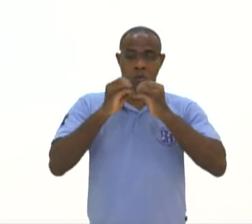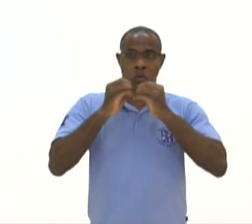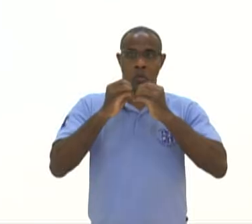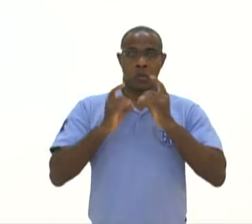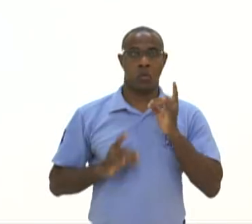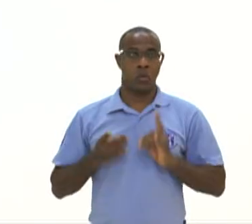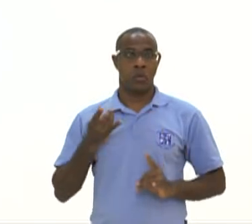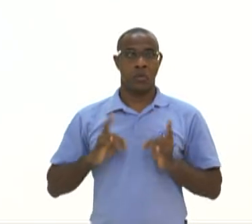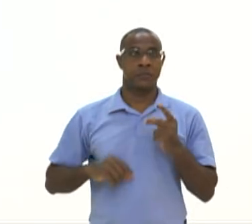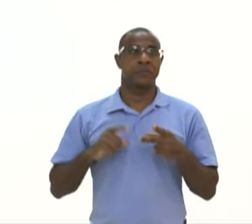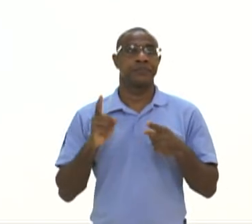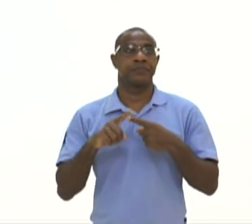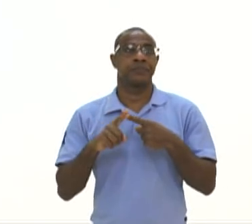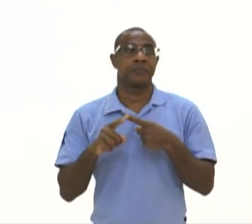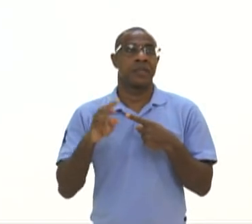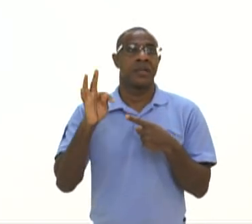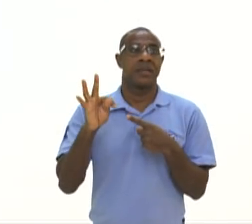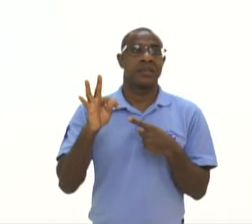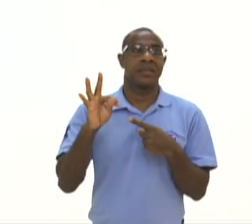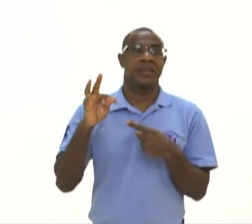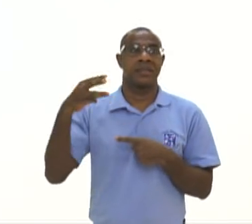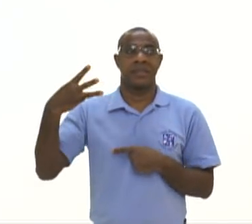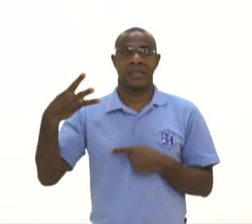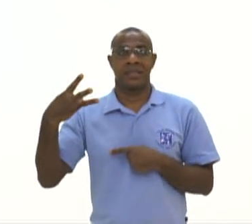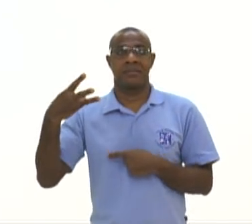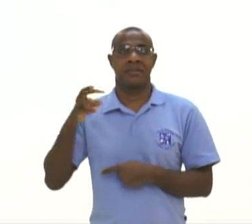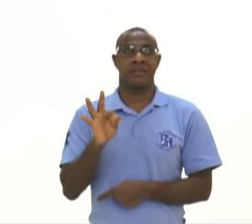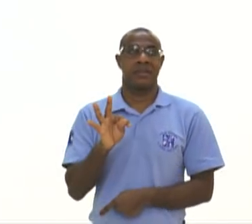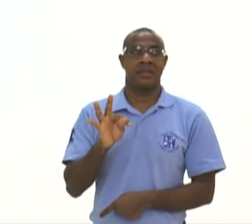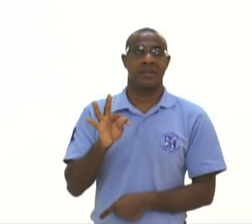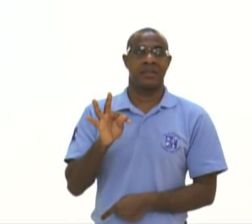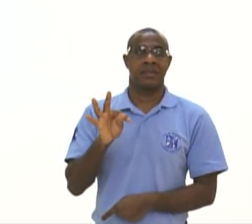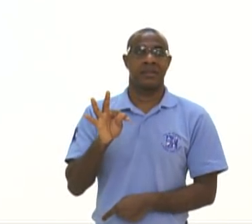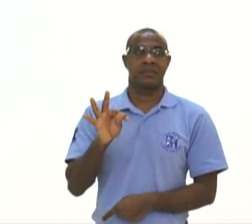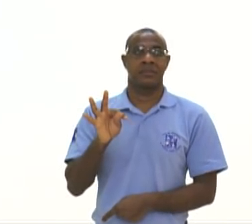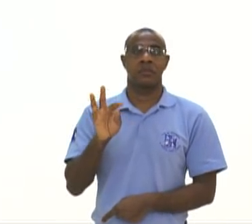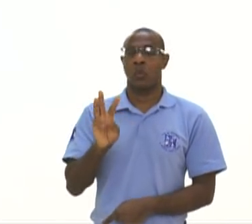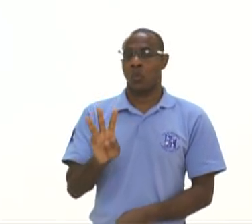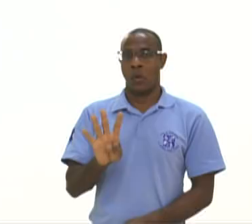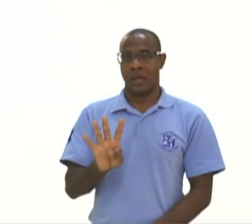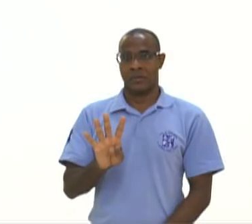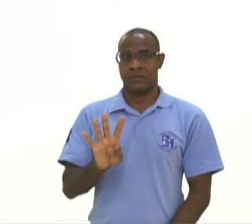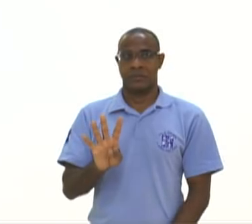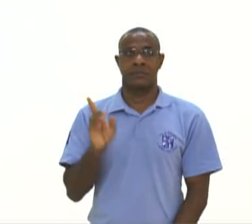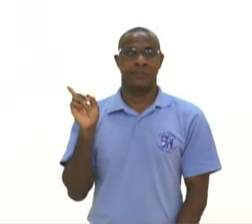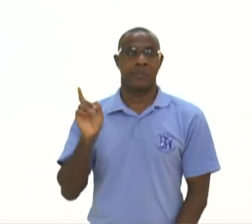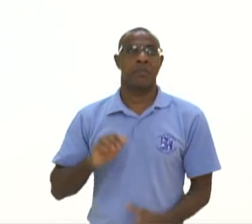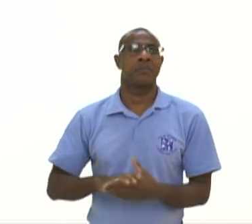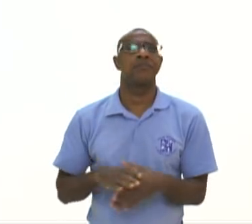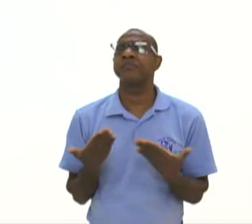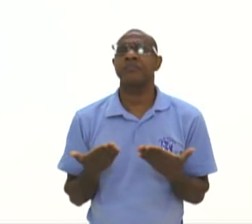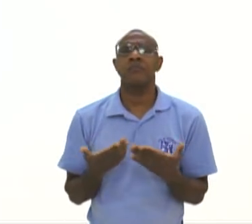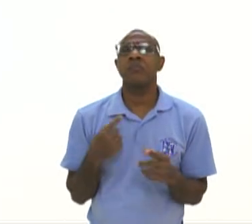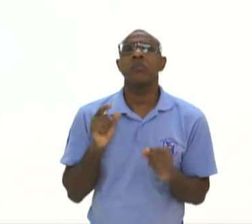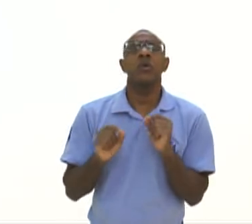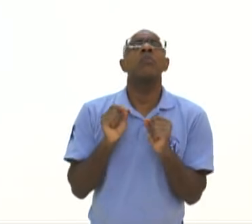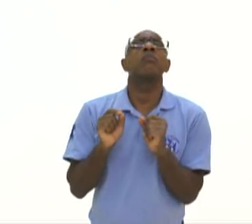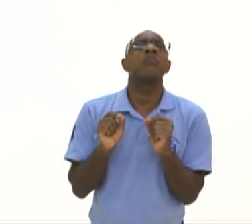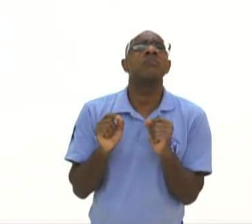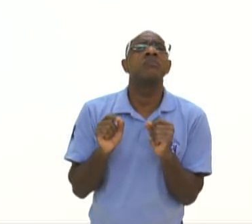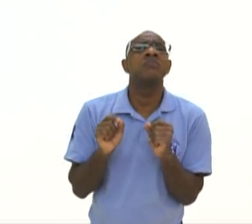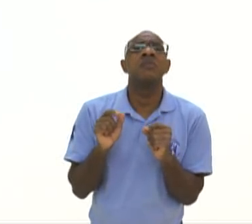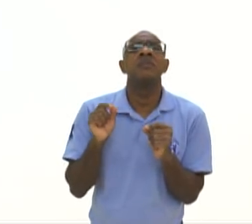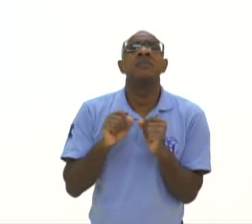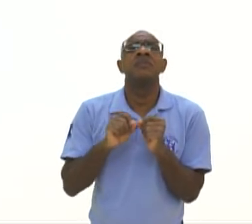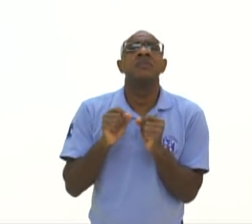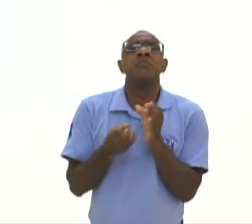chama hormônios de T3 e T4, tá? Abreviação para esses nomes aí. Mas o que que essa tireoide faz, né? Esses